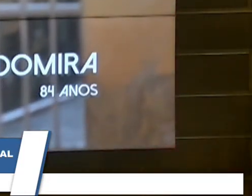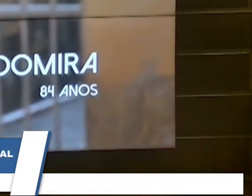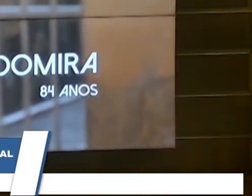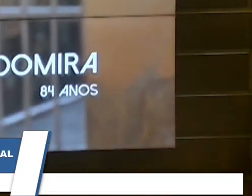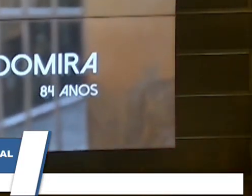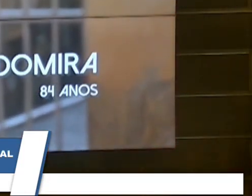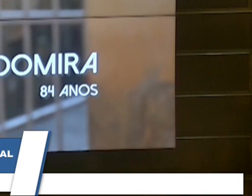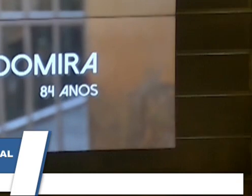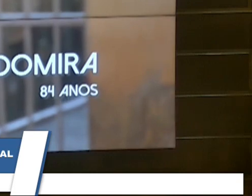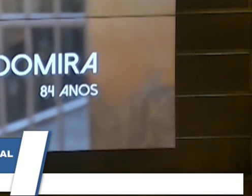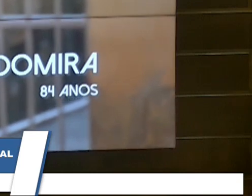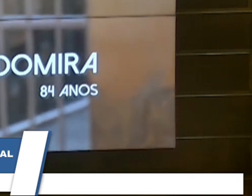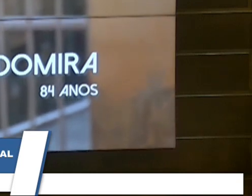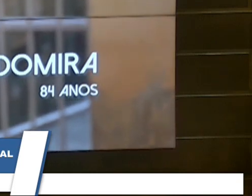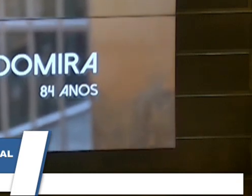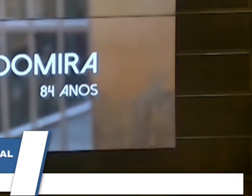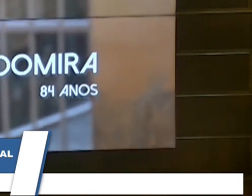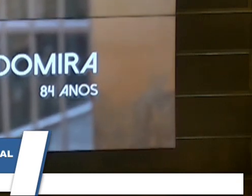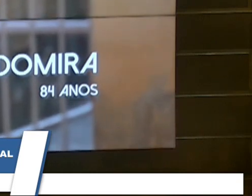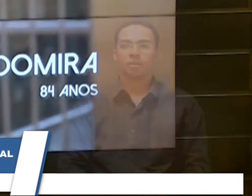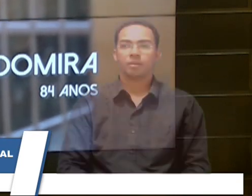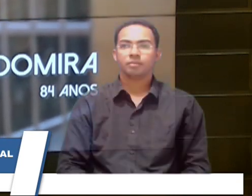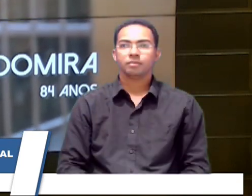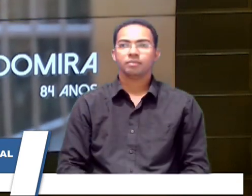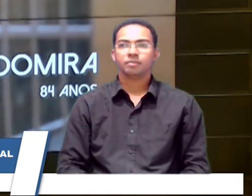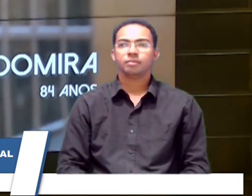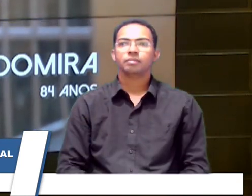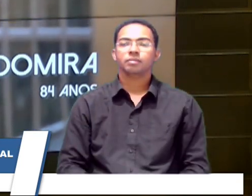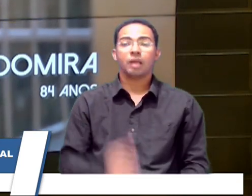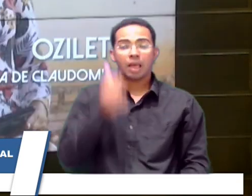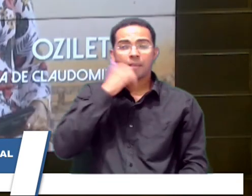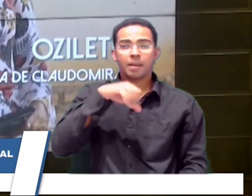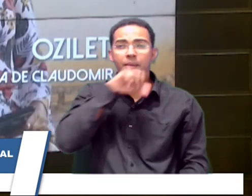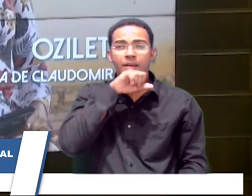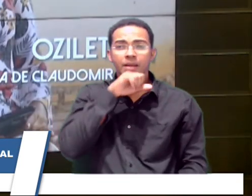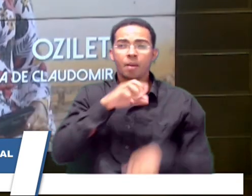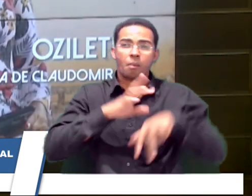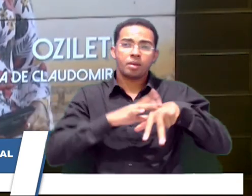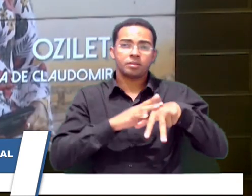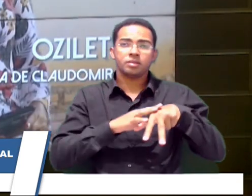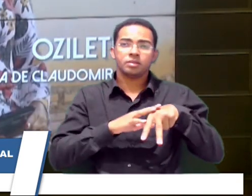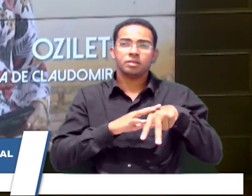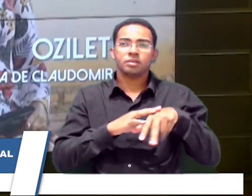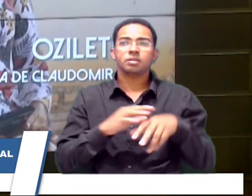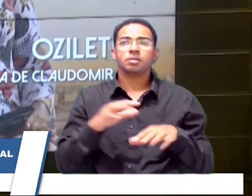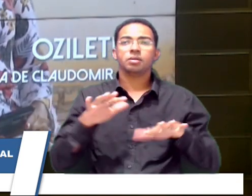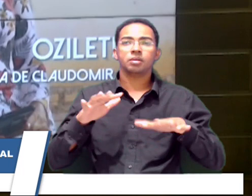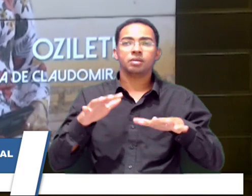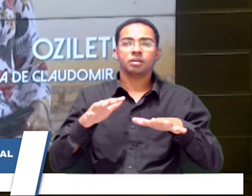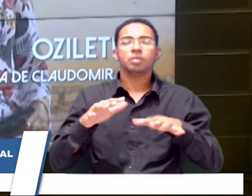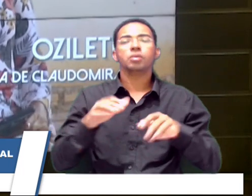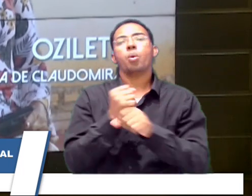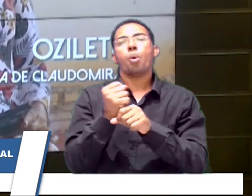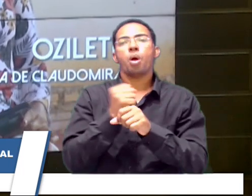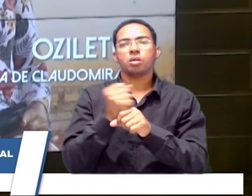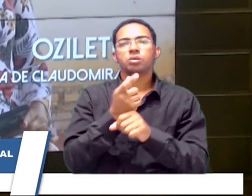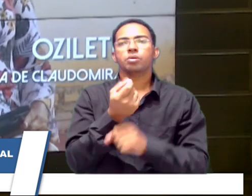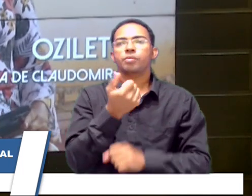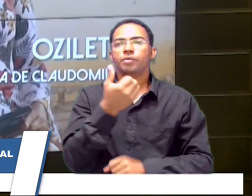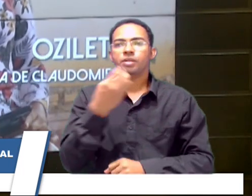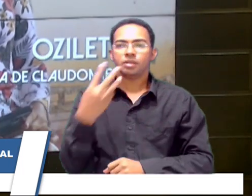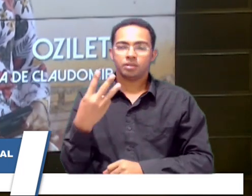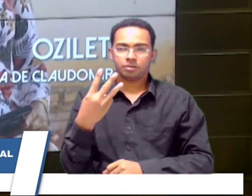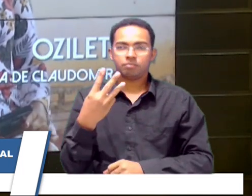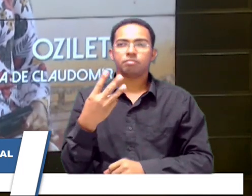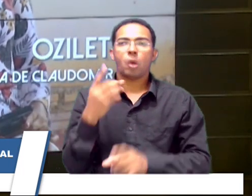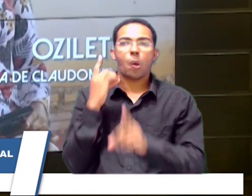E a minha mãe, ela é uma paciente de Parkinson, desde 2013, foi descoberto e